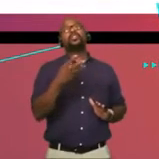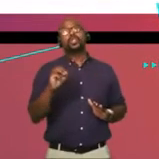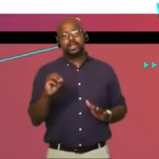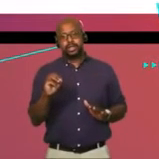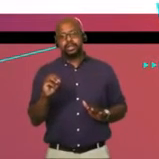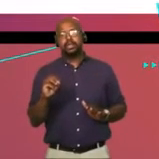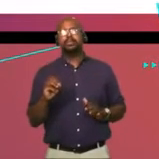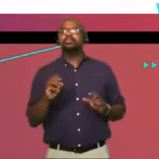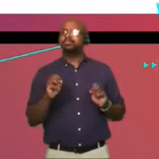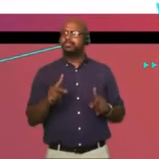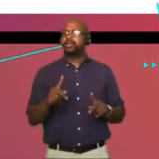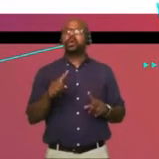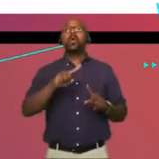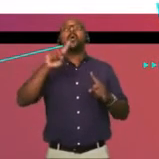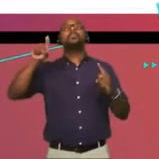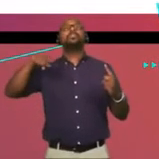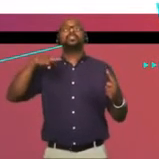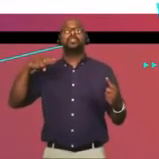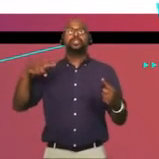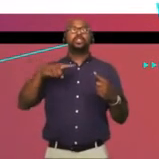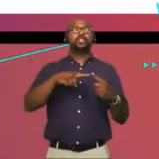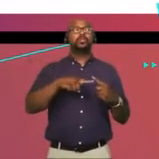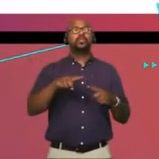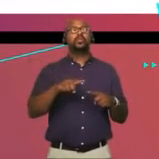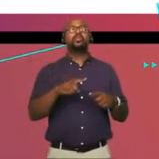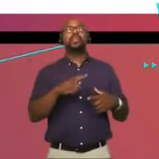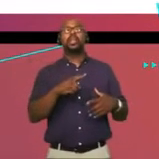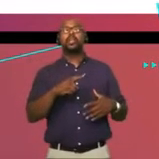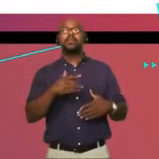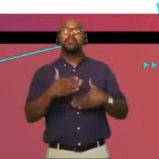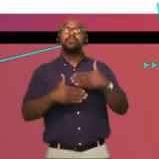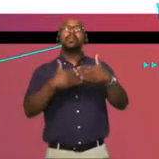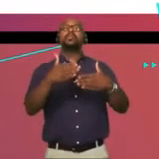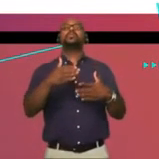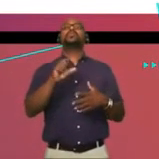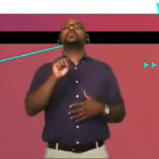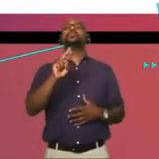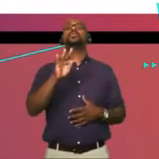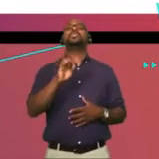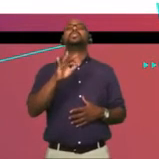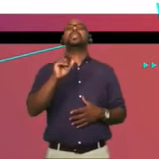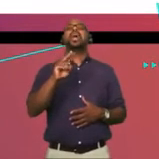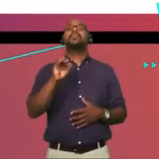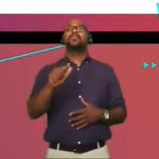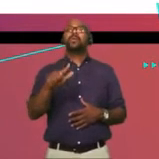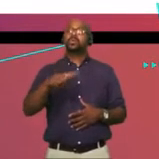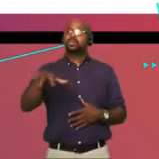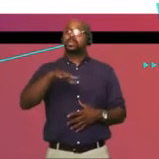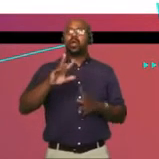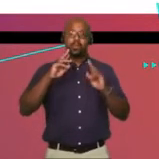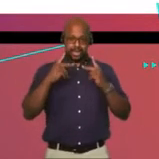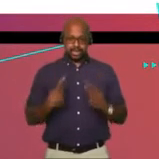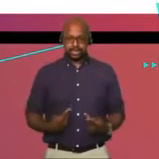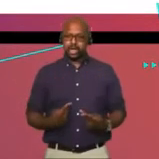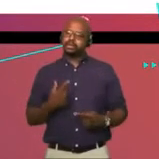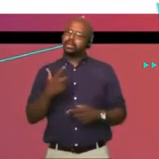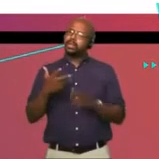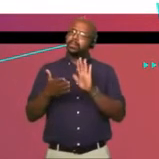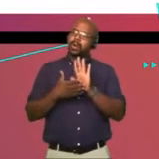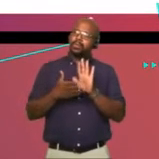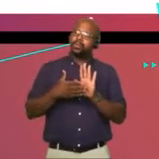o ok com os objetivos do movimento sustentável da humanidade propondo uma nova